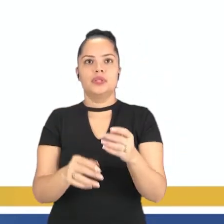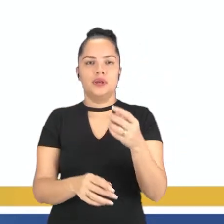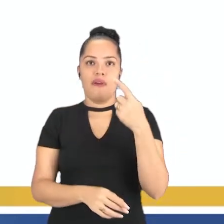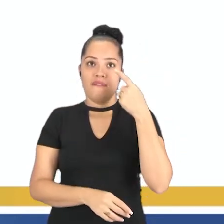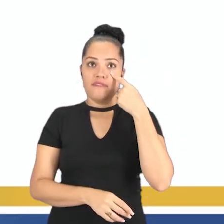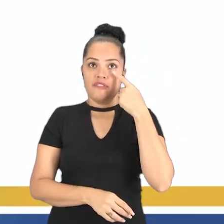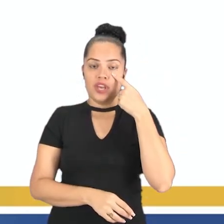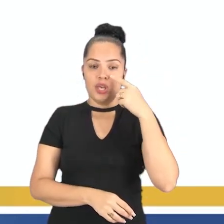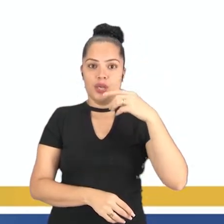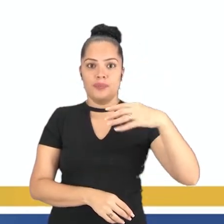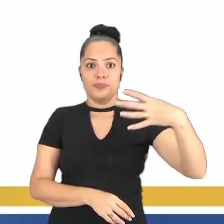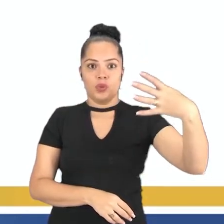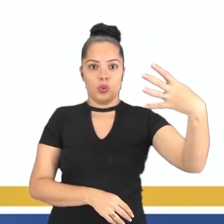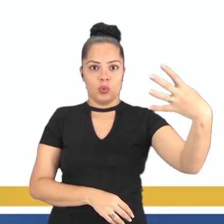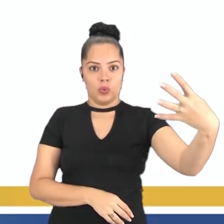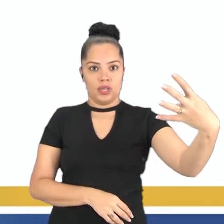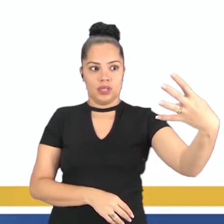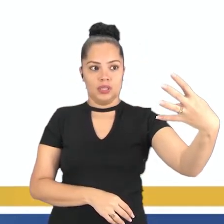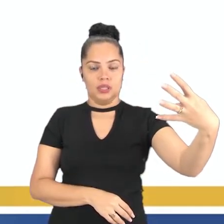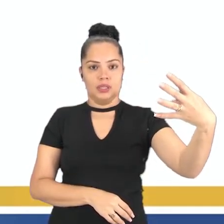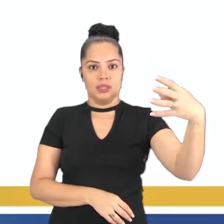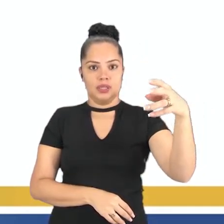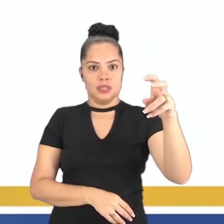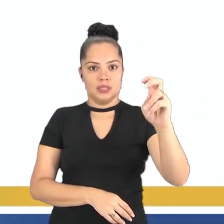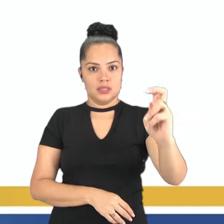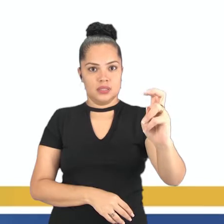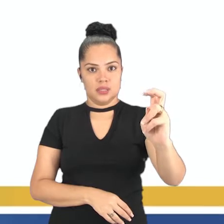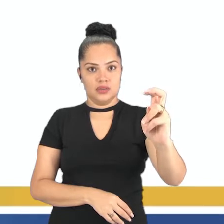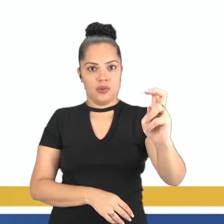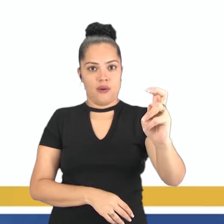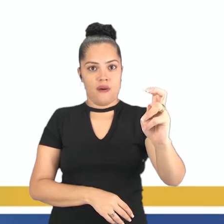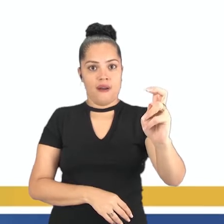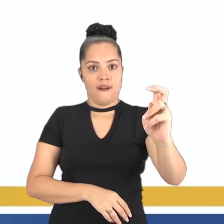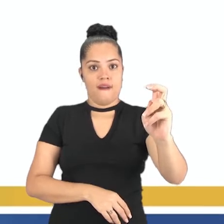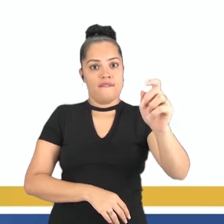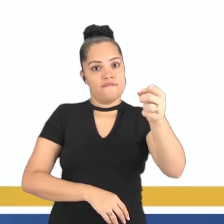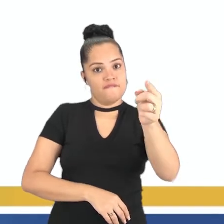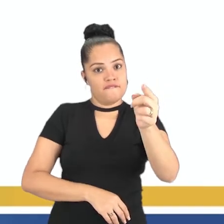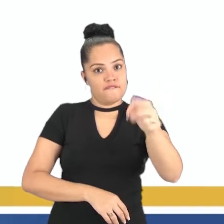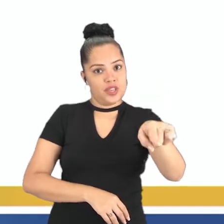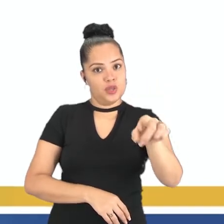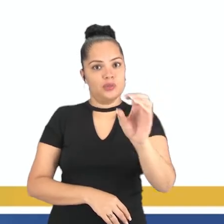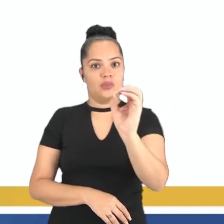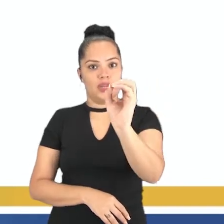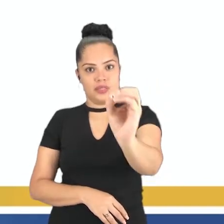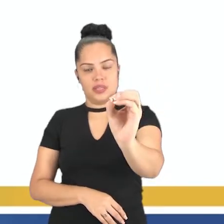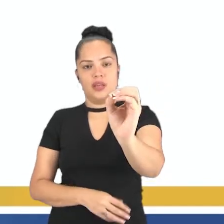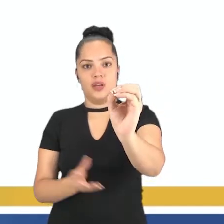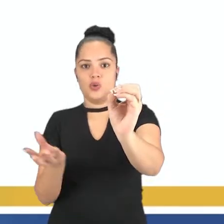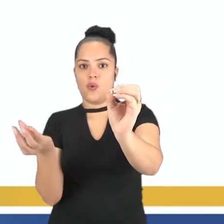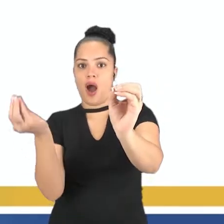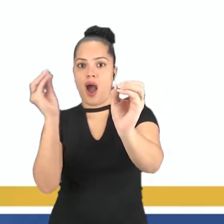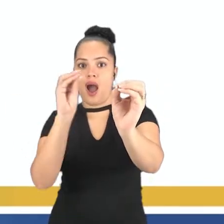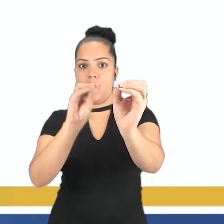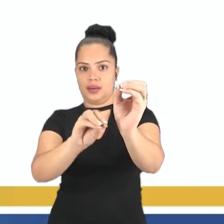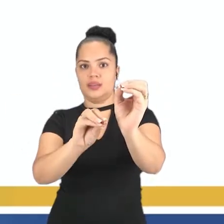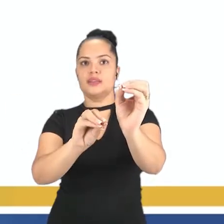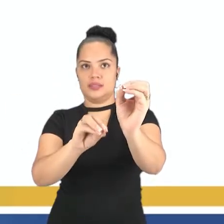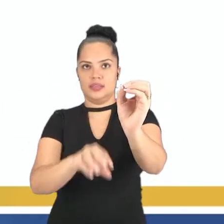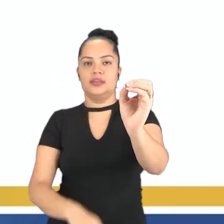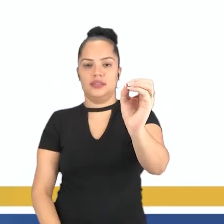linha, nós vamos colocar um traço embaixo e nós vamos fazer o quê? Como o 0,9 tem uma casa decimal, o 45 nós